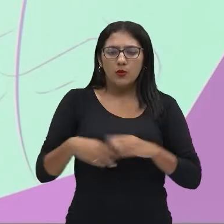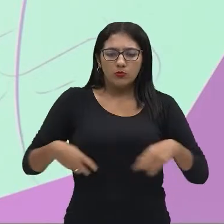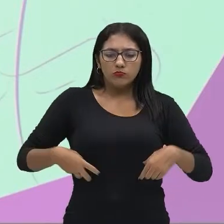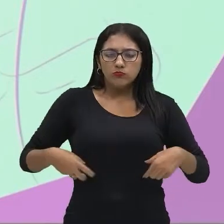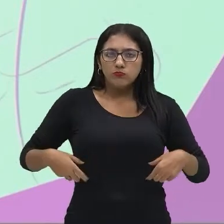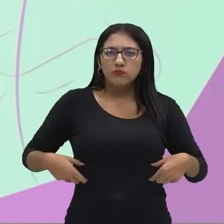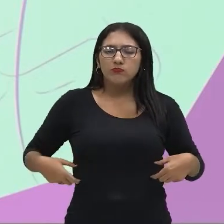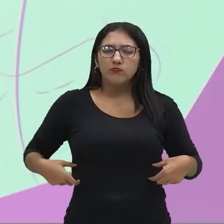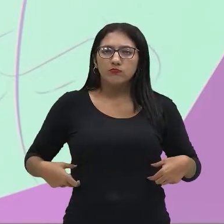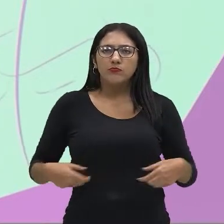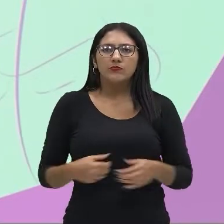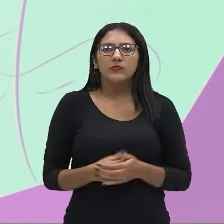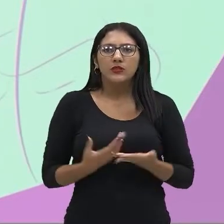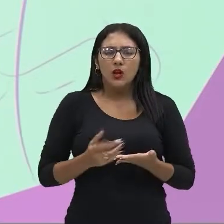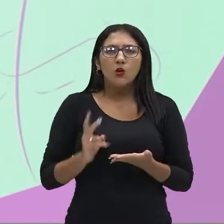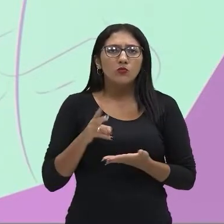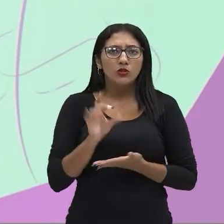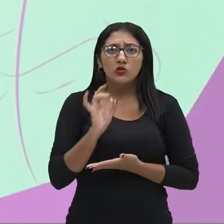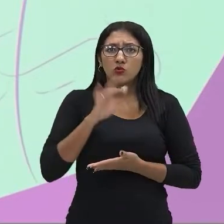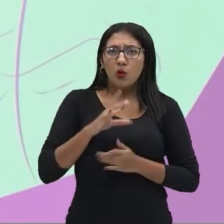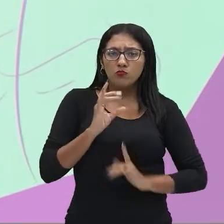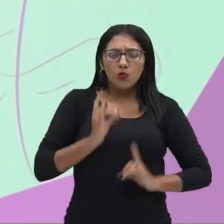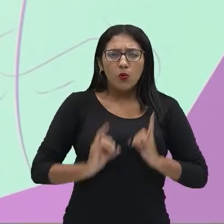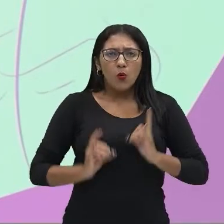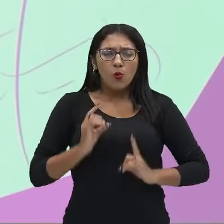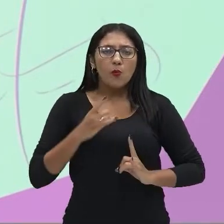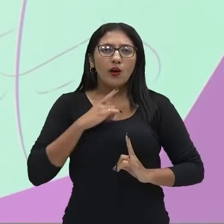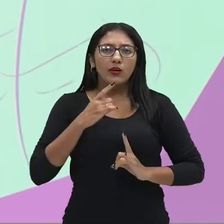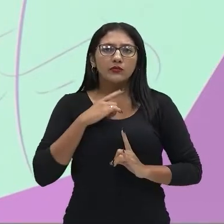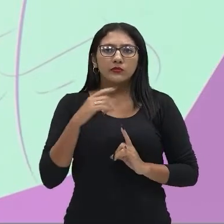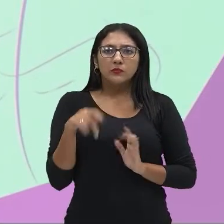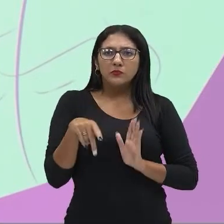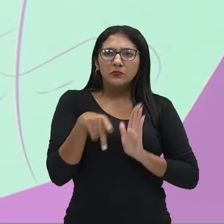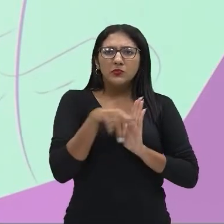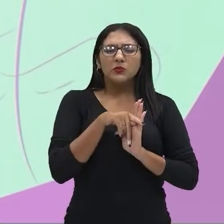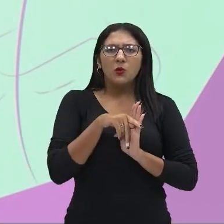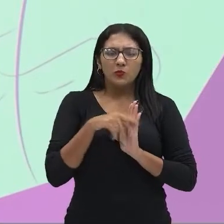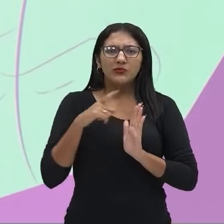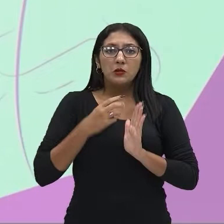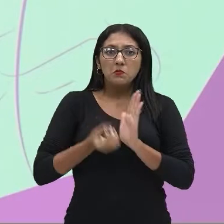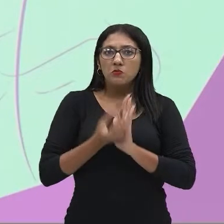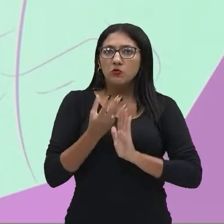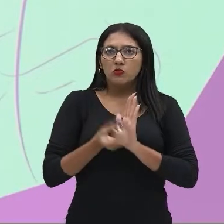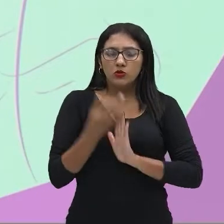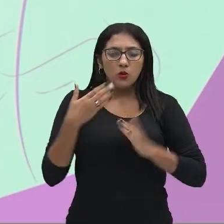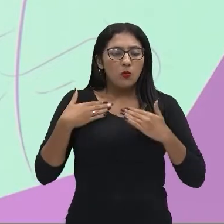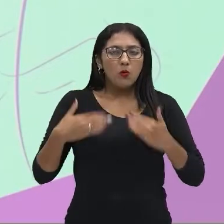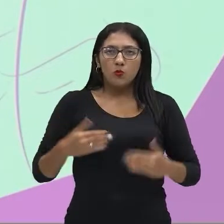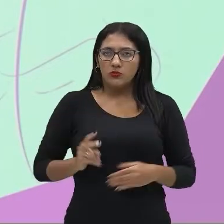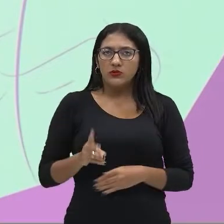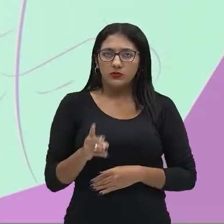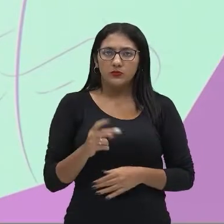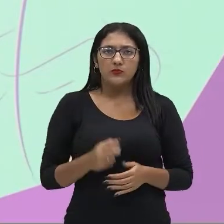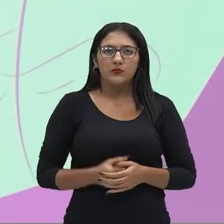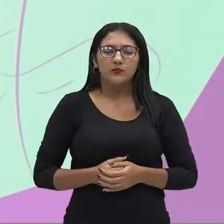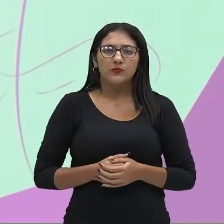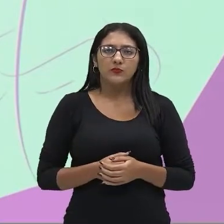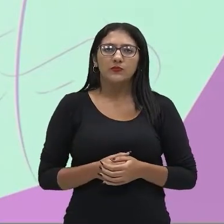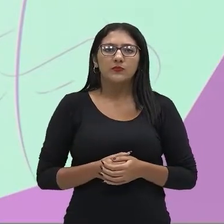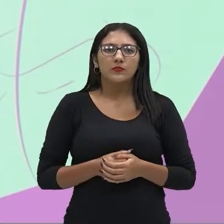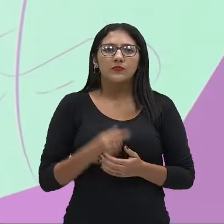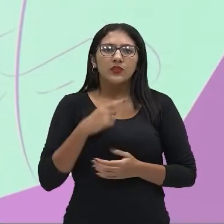endócrinas. Então, eu só tenho hormônios que são... E eles são produzidos pelas glândulas endócrinas, tá bom?